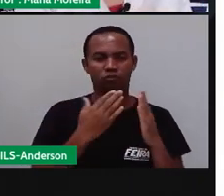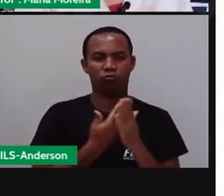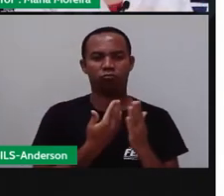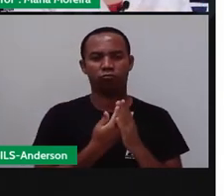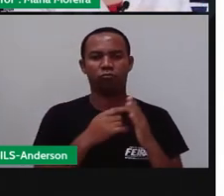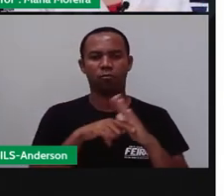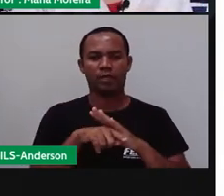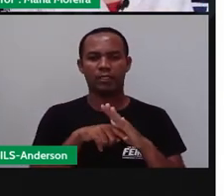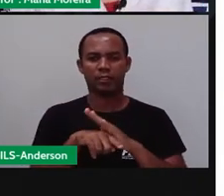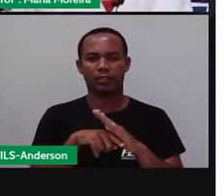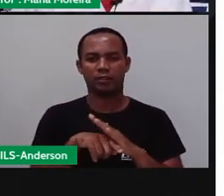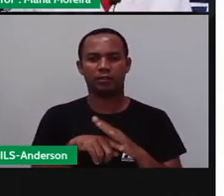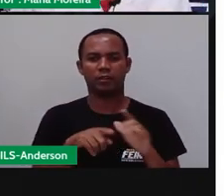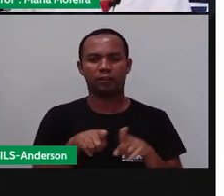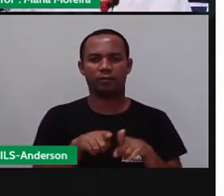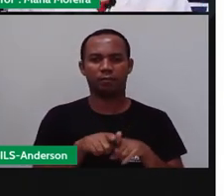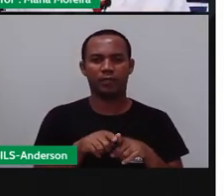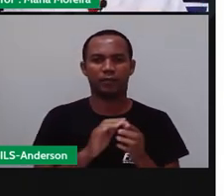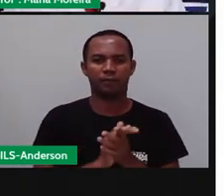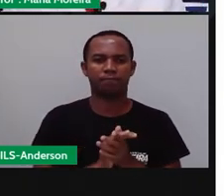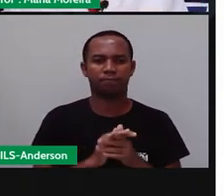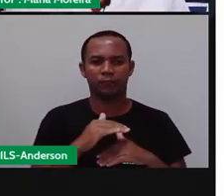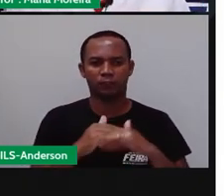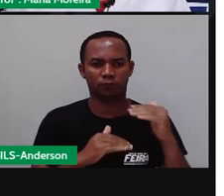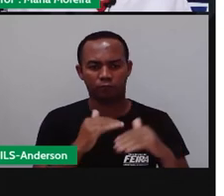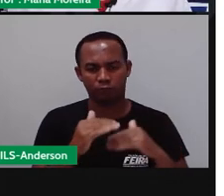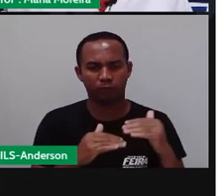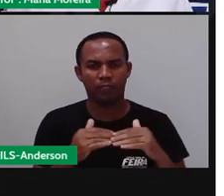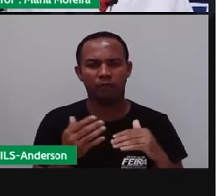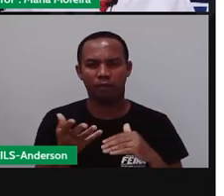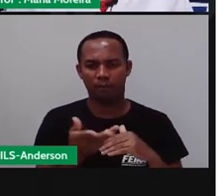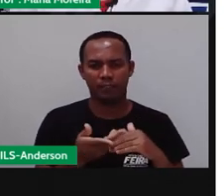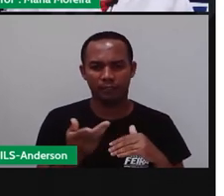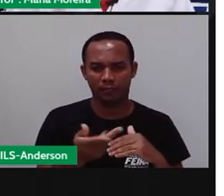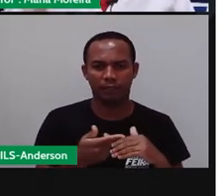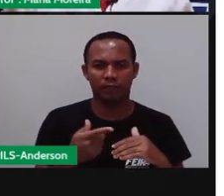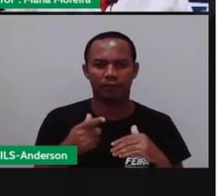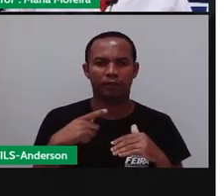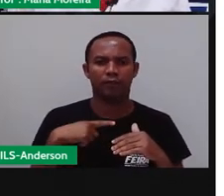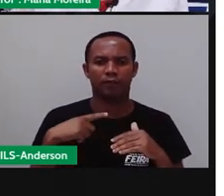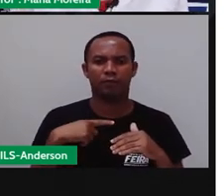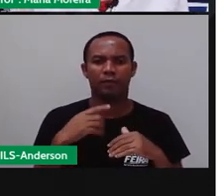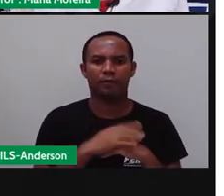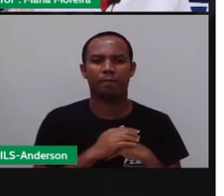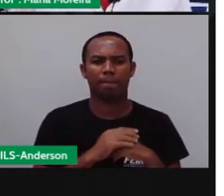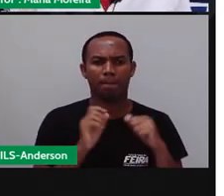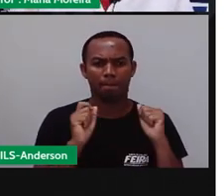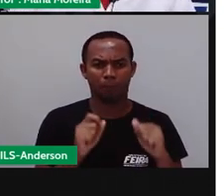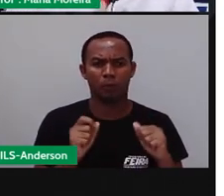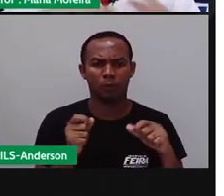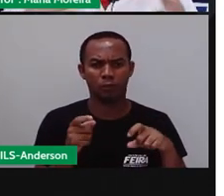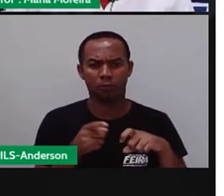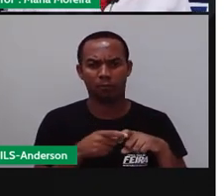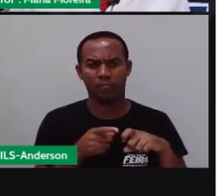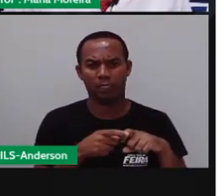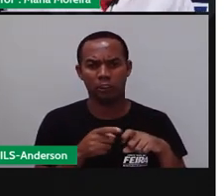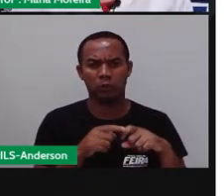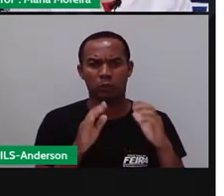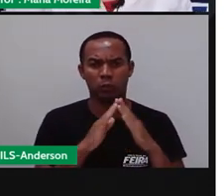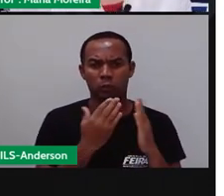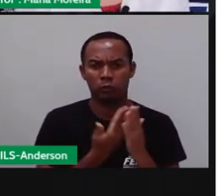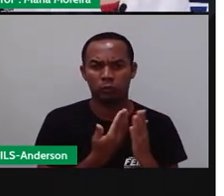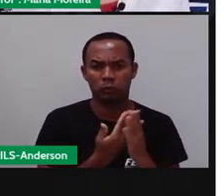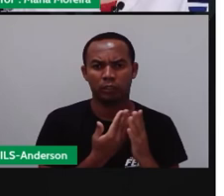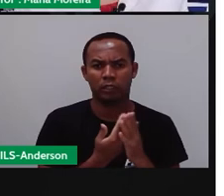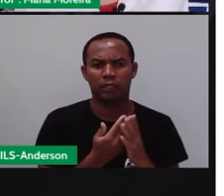sim, tá? E precisam de dedicação e habilidade. Eu posso ser uma médica, ter estudado muito e não